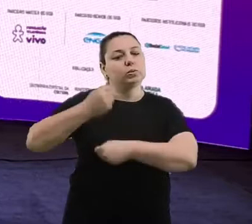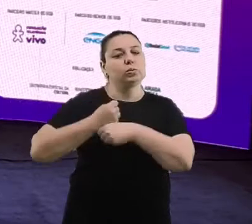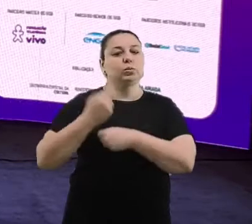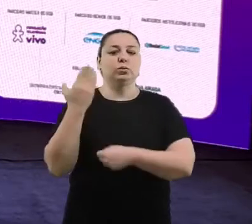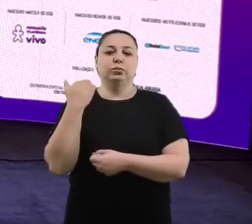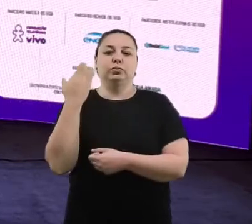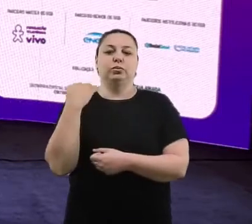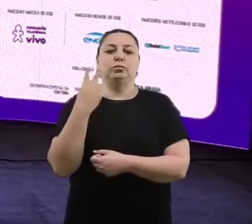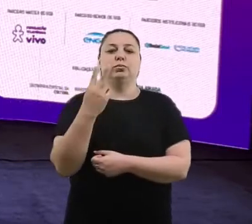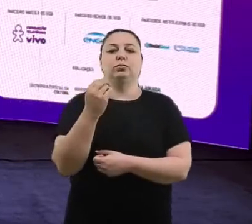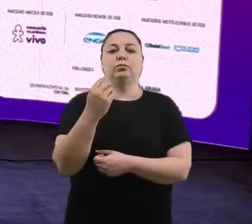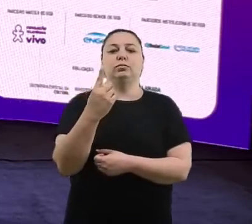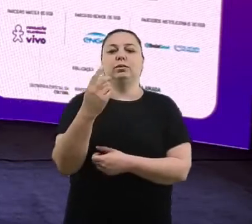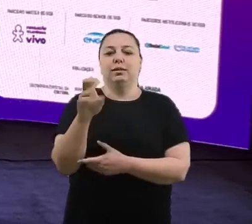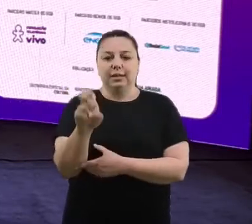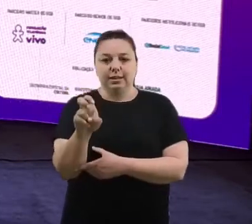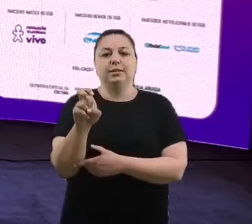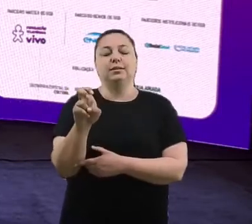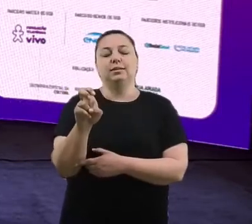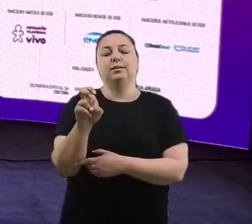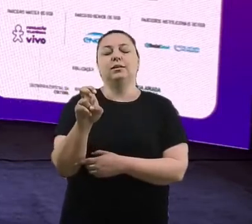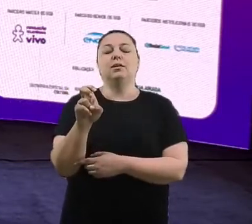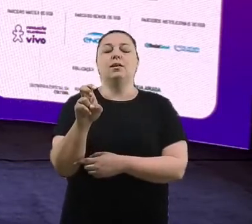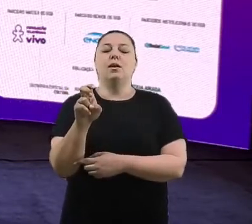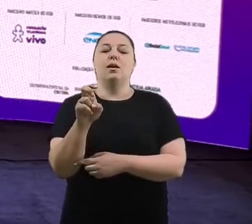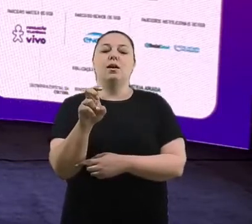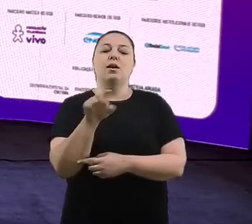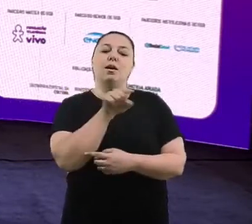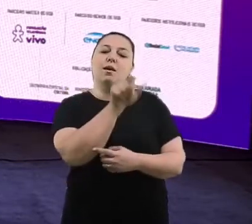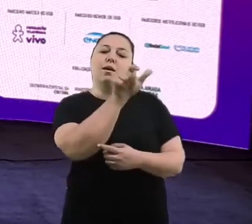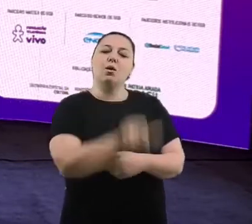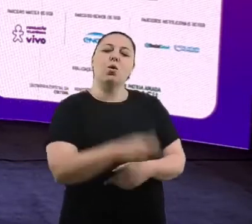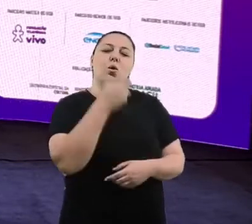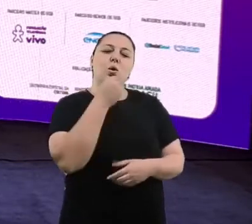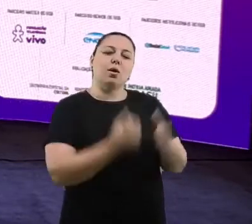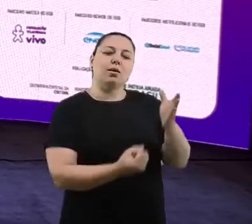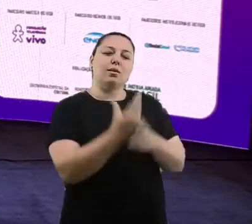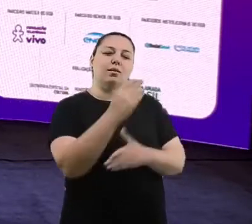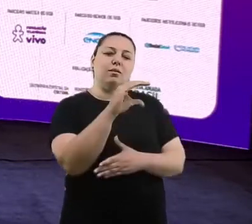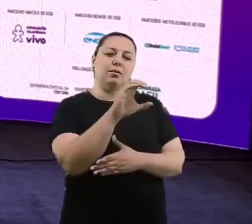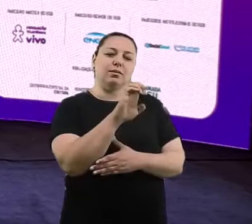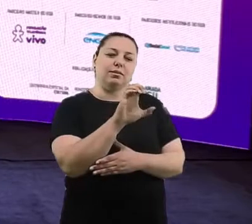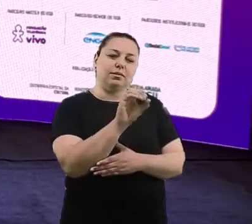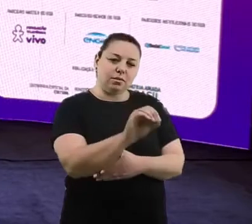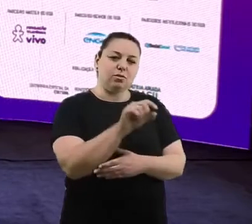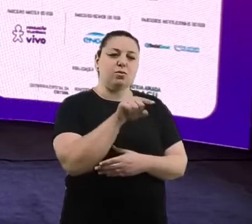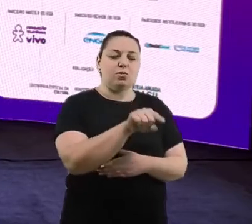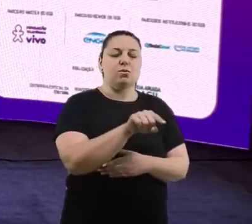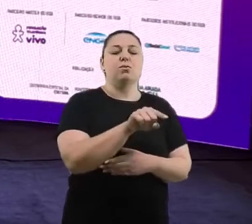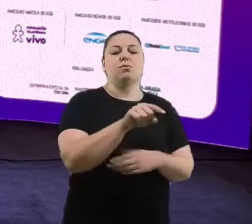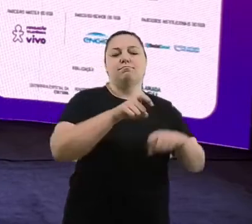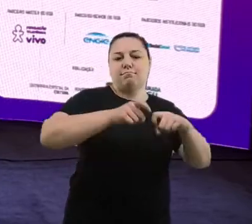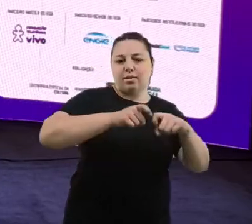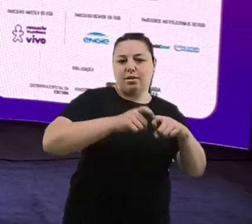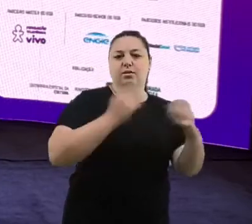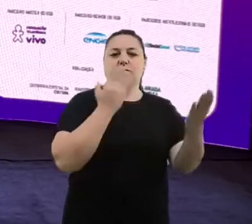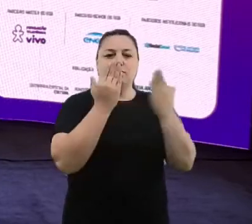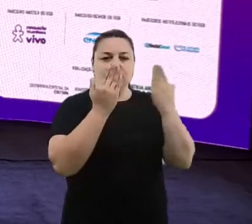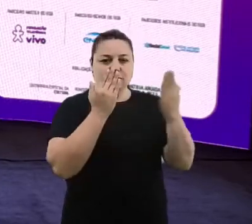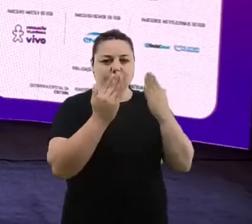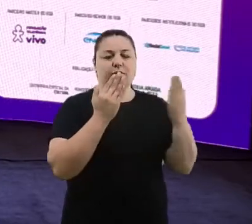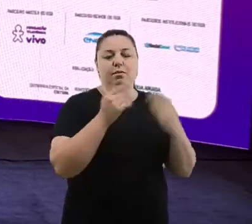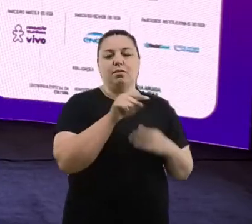do nosso CEO, o médico e psiquiatra José Hamilton Vargas, quando ele ainda praticava a profissão